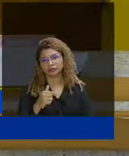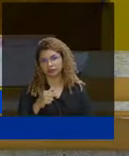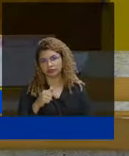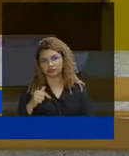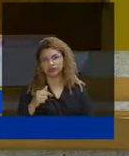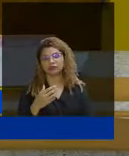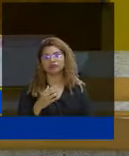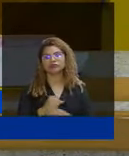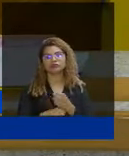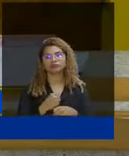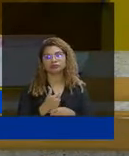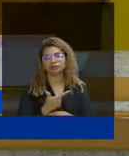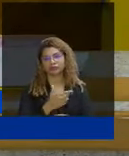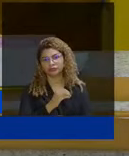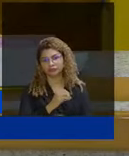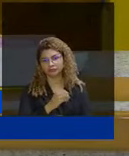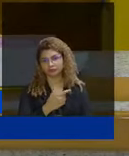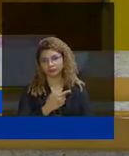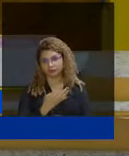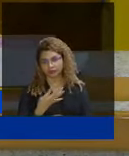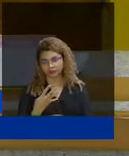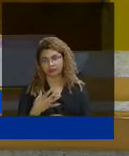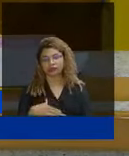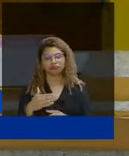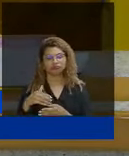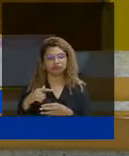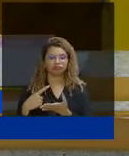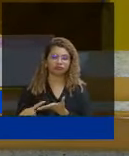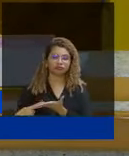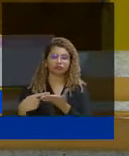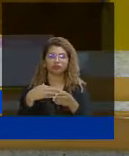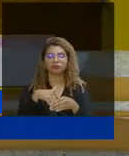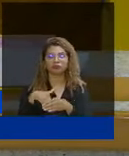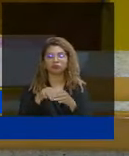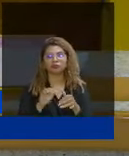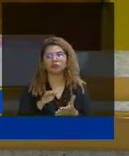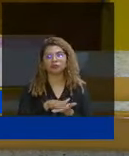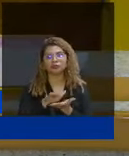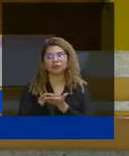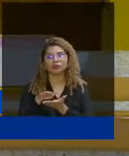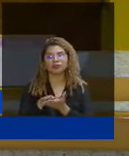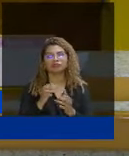0600-077-2024. O acórdão está sendo publicado em sessão e os números são